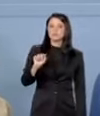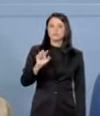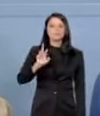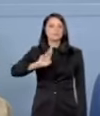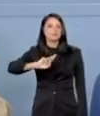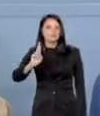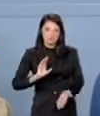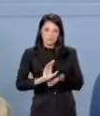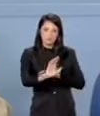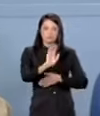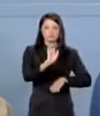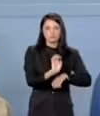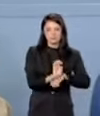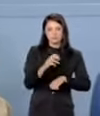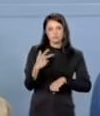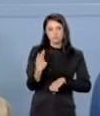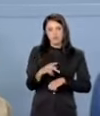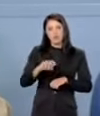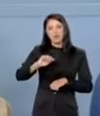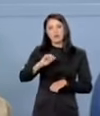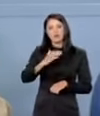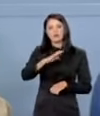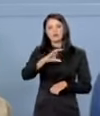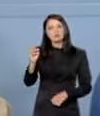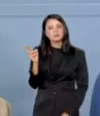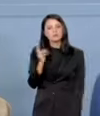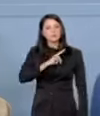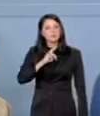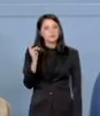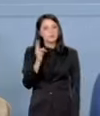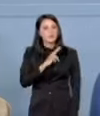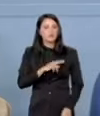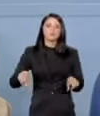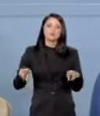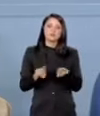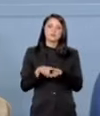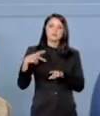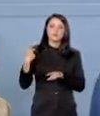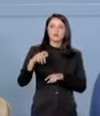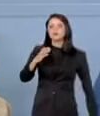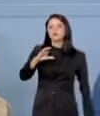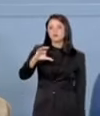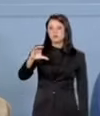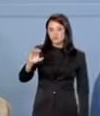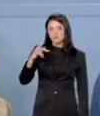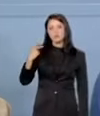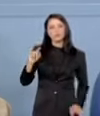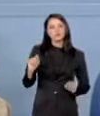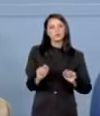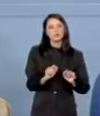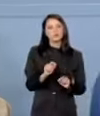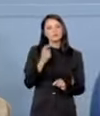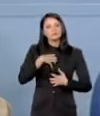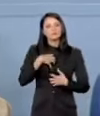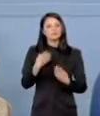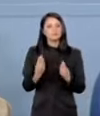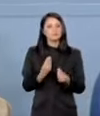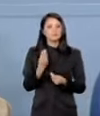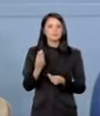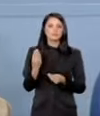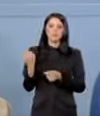R$ 202 milhões e R$ 200 mil ao Estado, tanto para ações emergenciais quanto para ações que têm o sentido